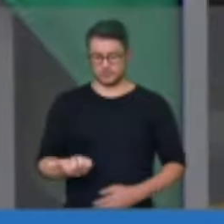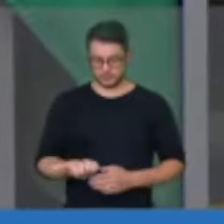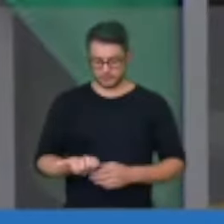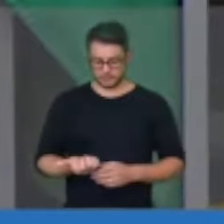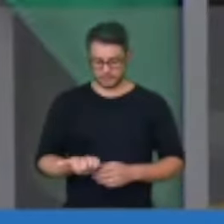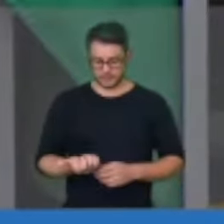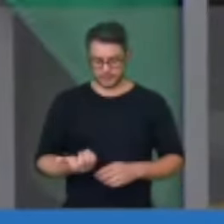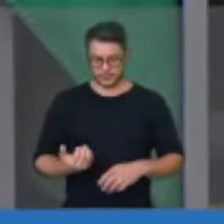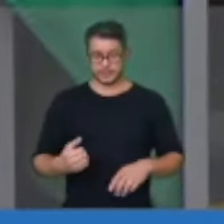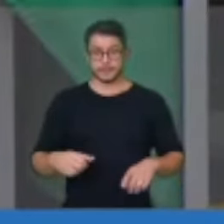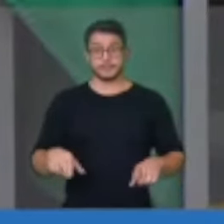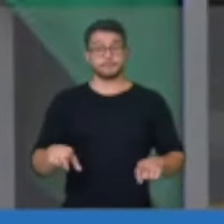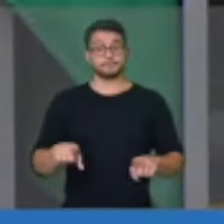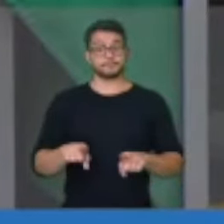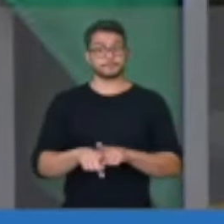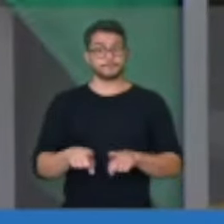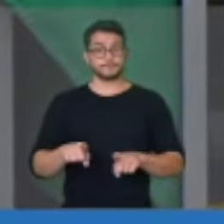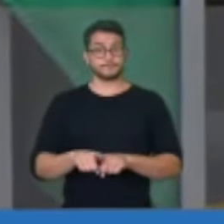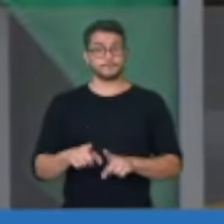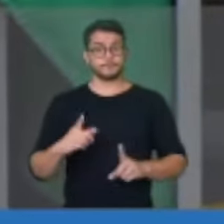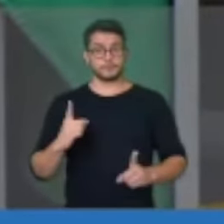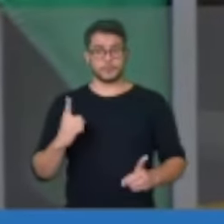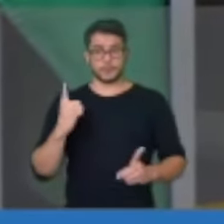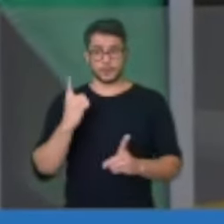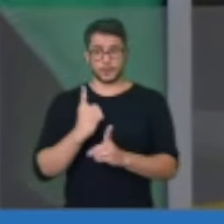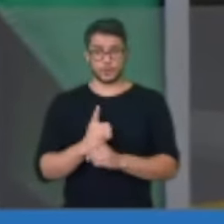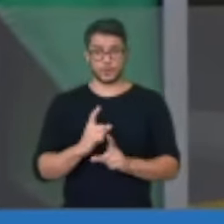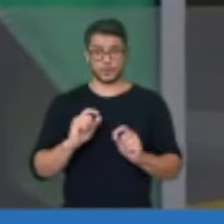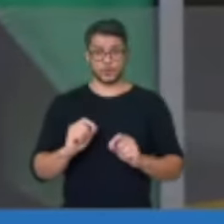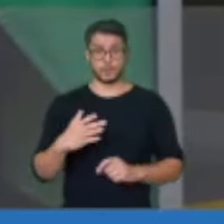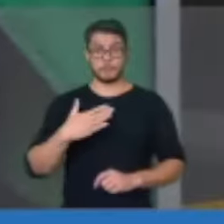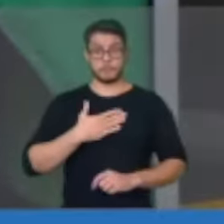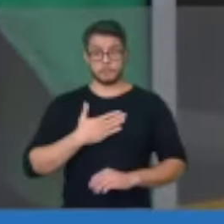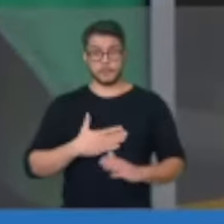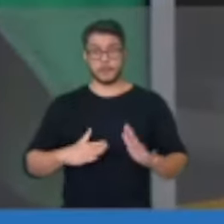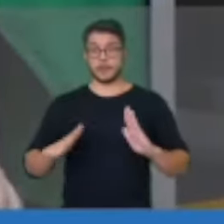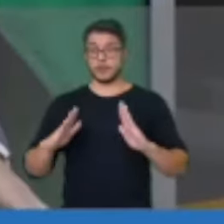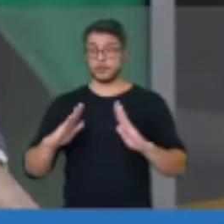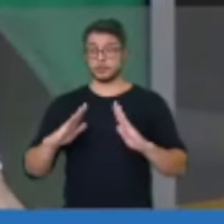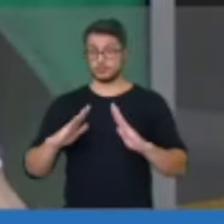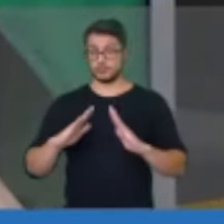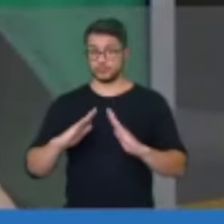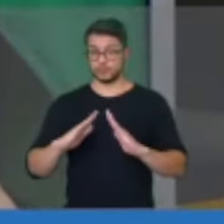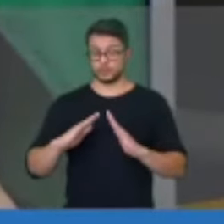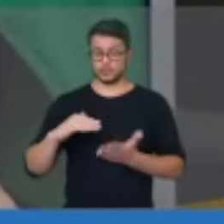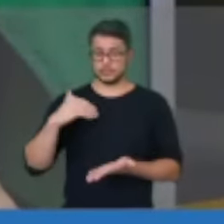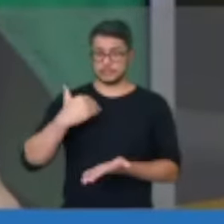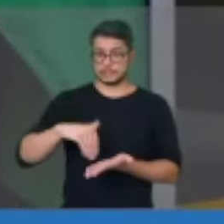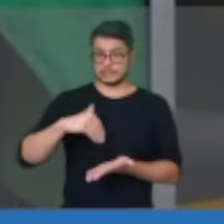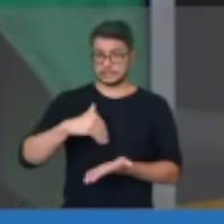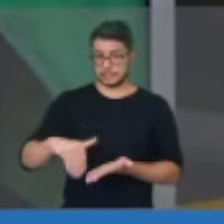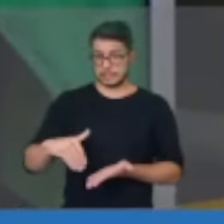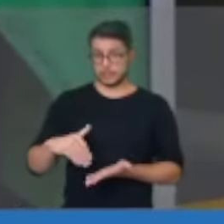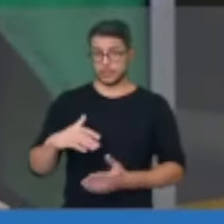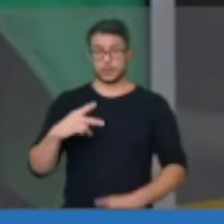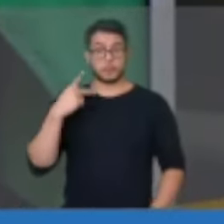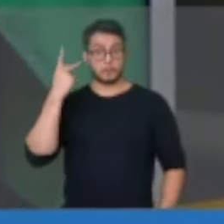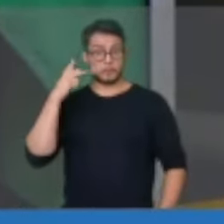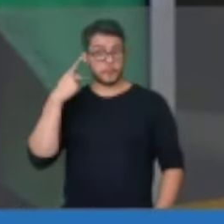Descobri também que, aparentemente, no meu escritório político em Goiânia, funciona uma escola de inglês e uma loja de roupas. Só